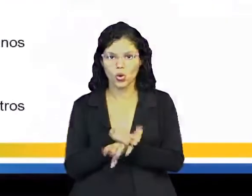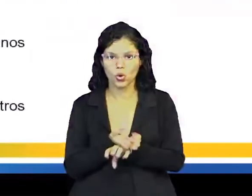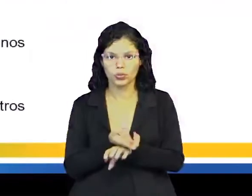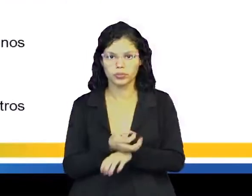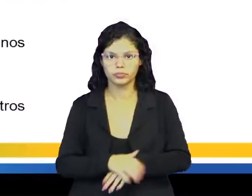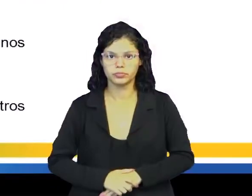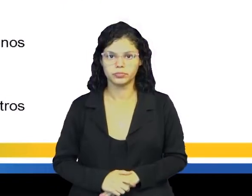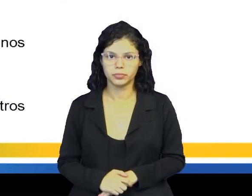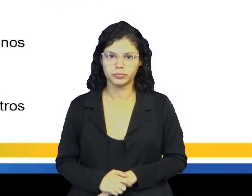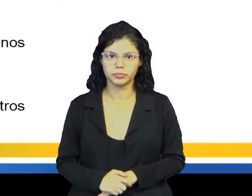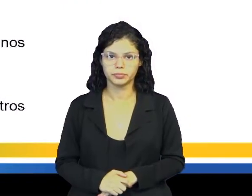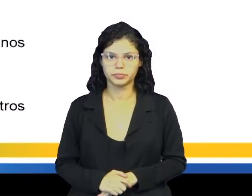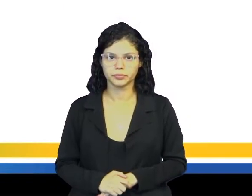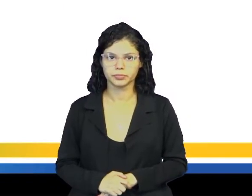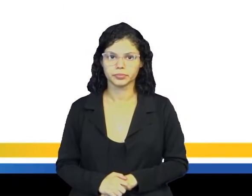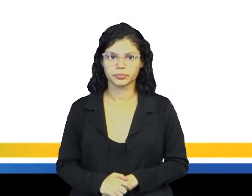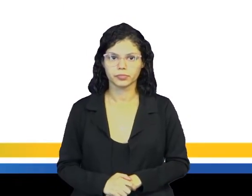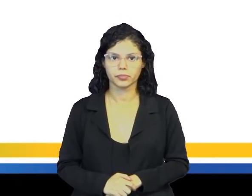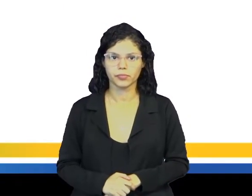secas.